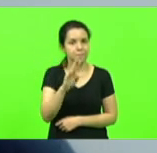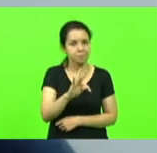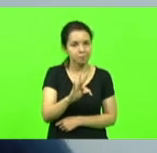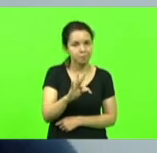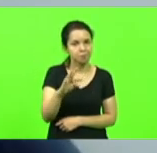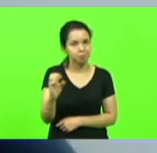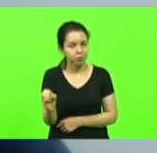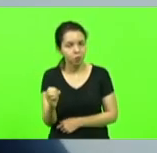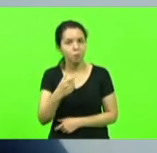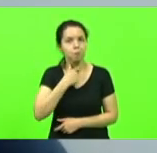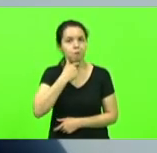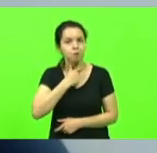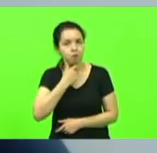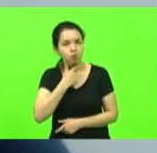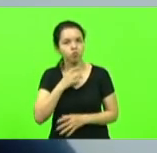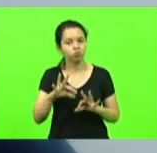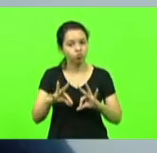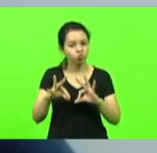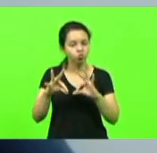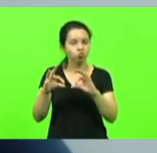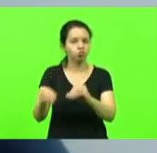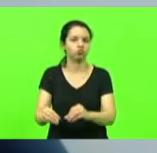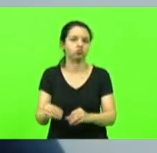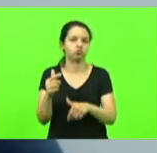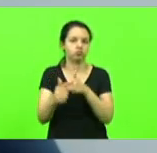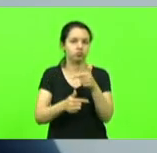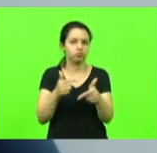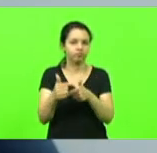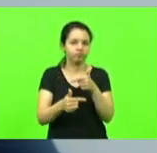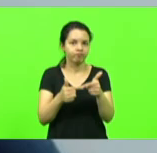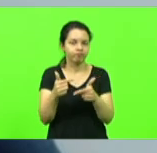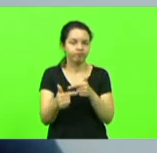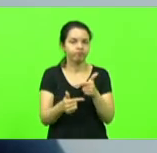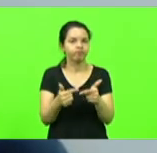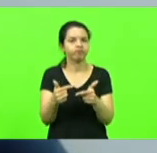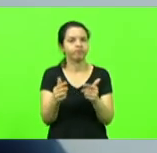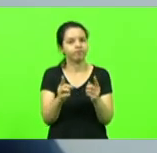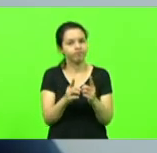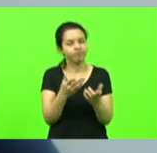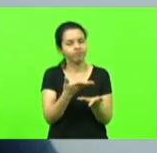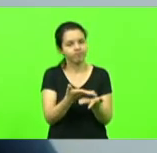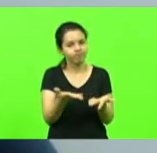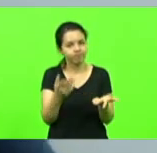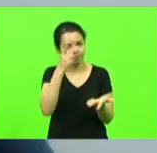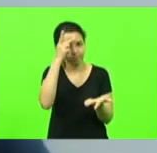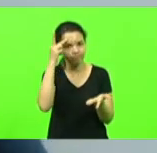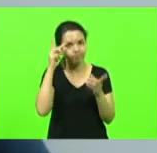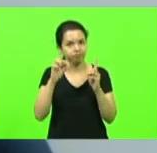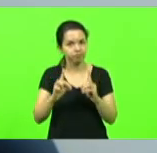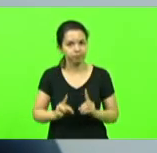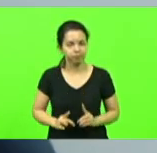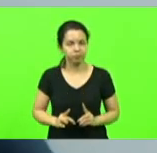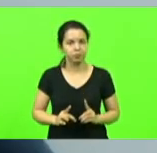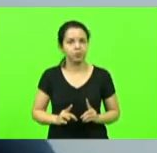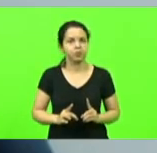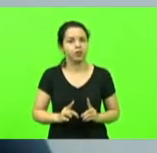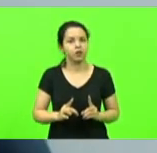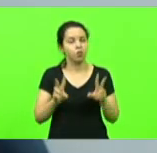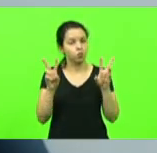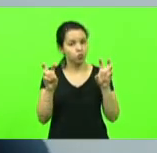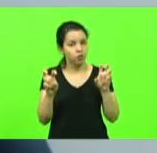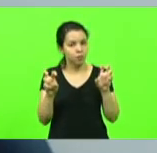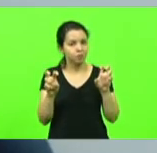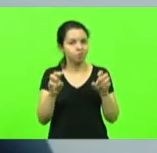fono, né, mas todos que trabalham diretamente com as pessoas com deficiência. Essa questão desses salários que não